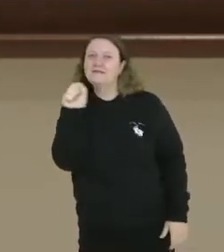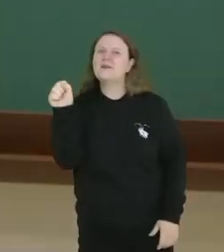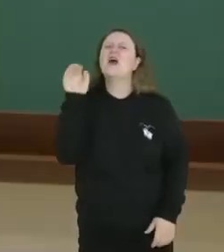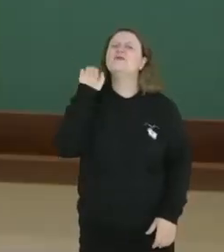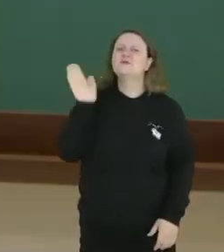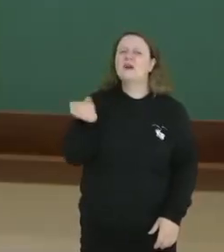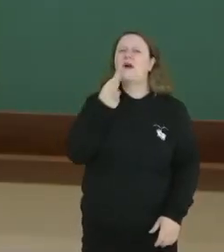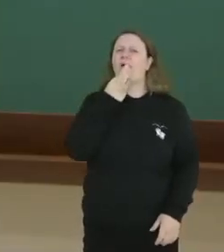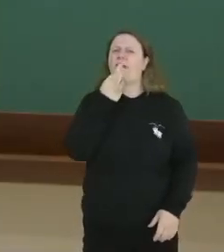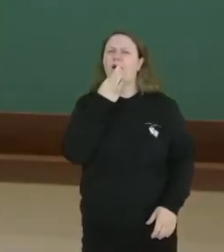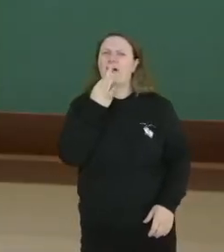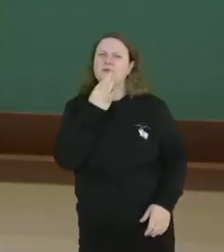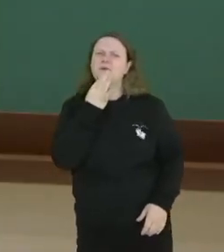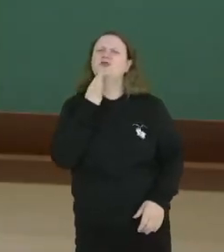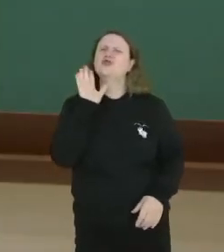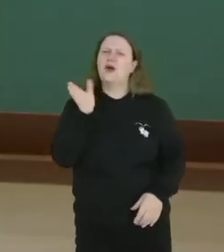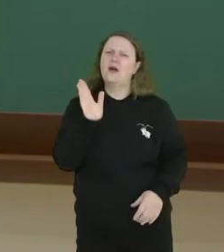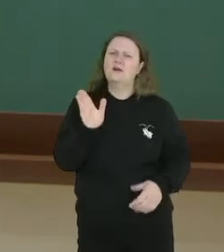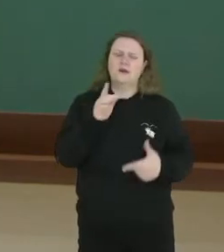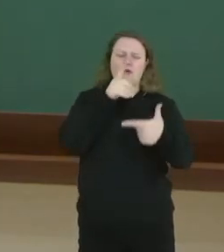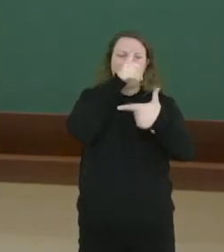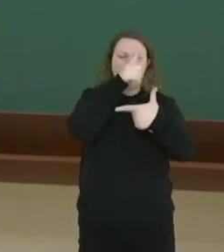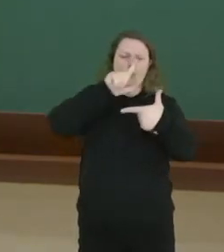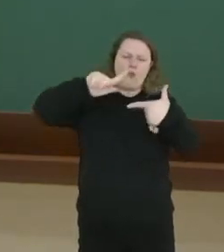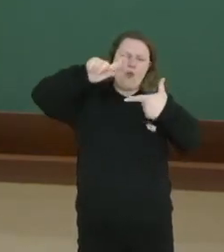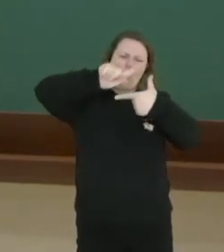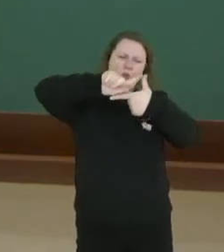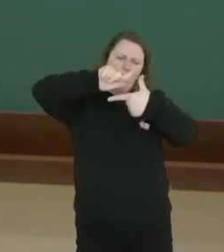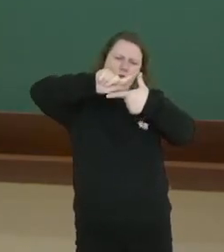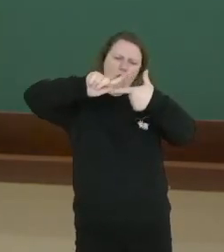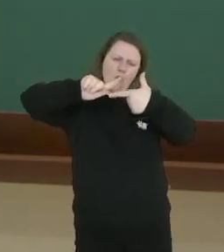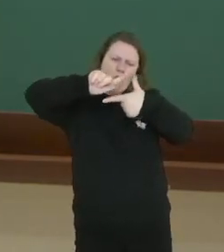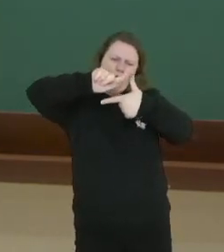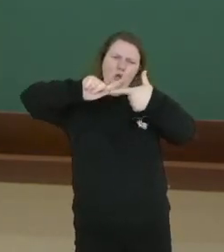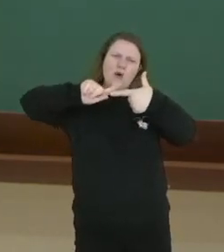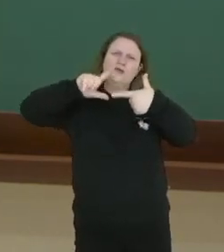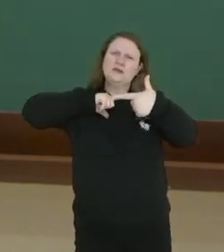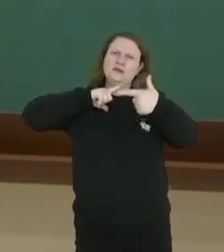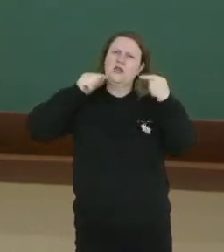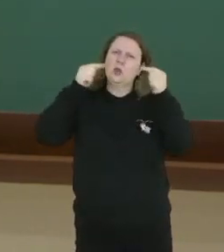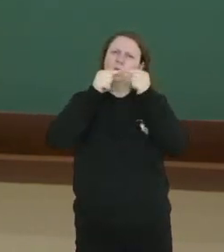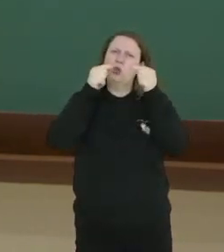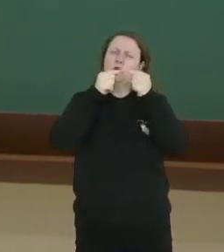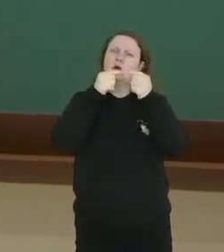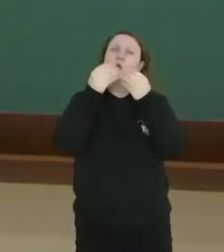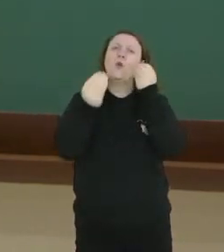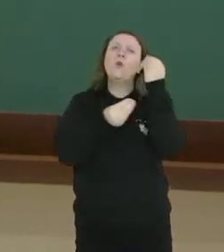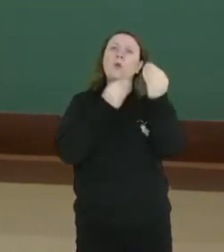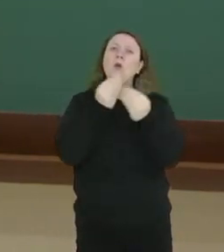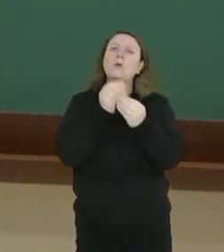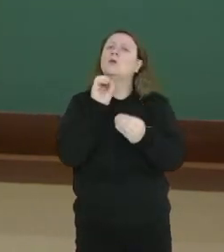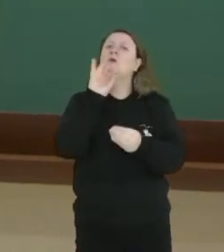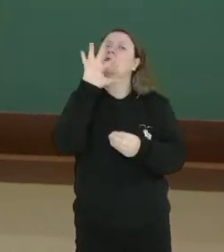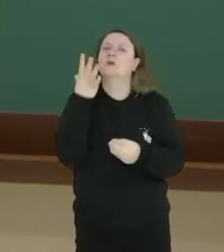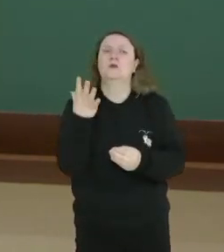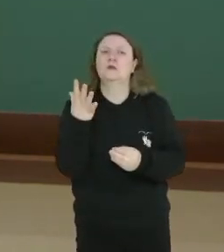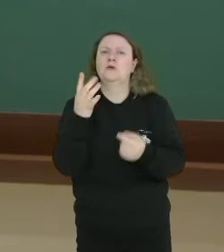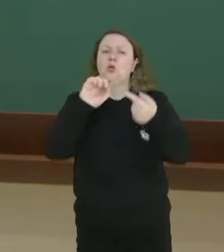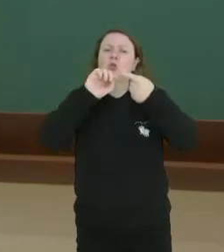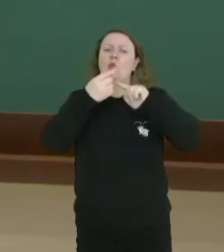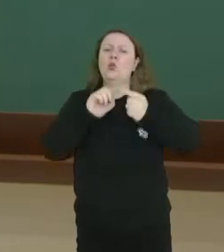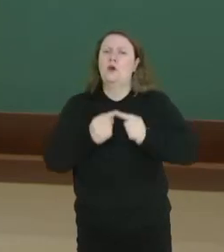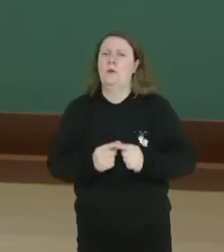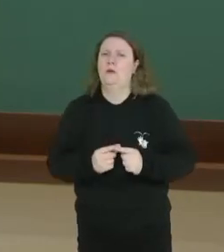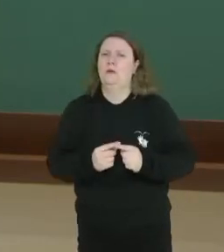uma relação entre os lados de um triângulo retângulo? Existe? Você lembra como se dá essa relação? Qual é essa